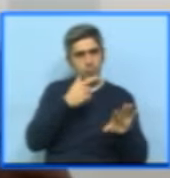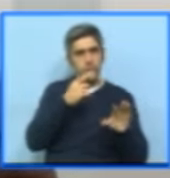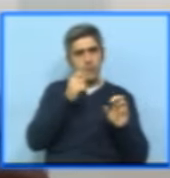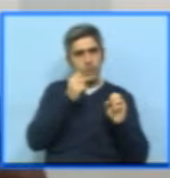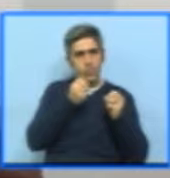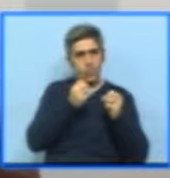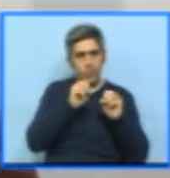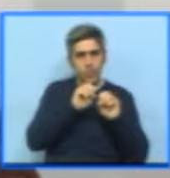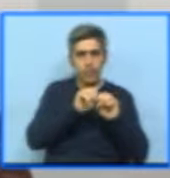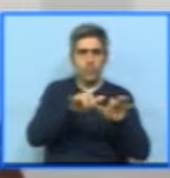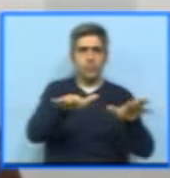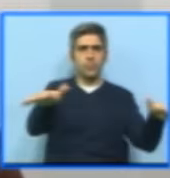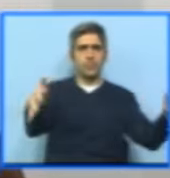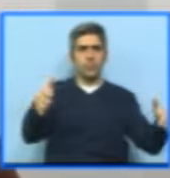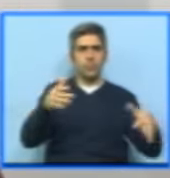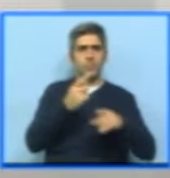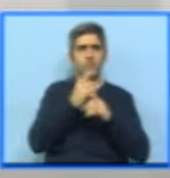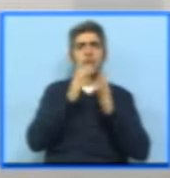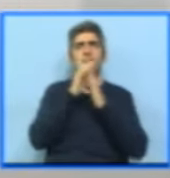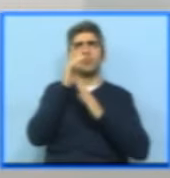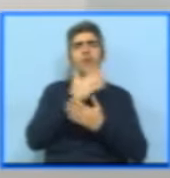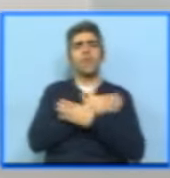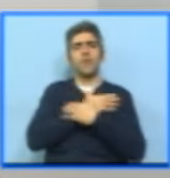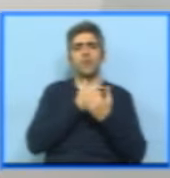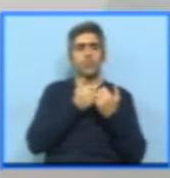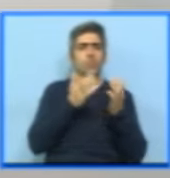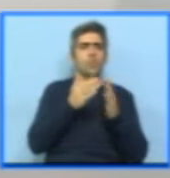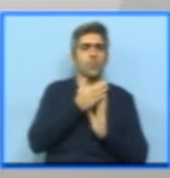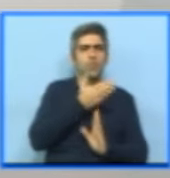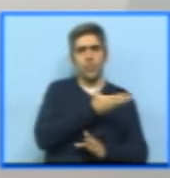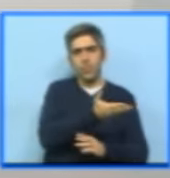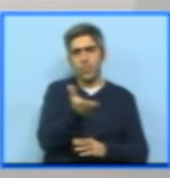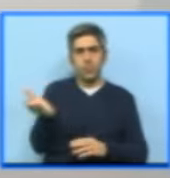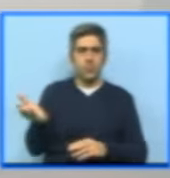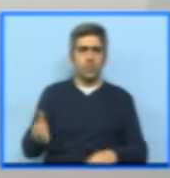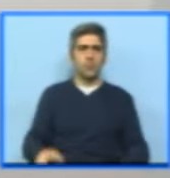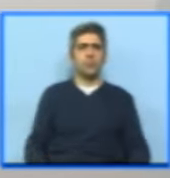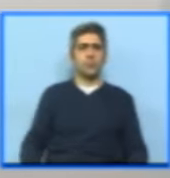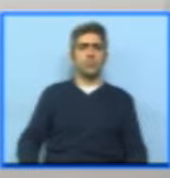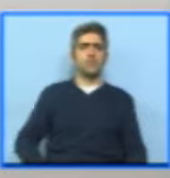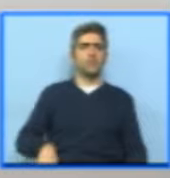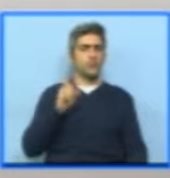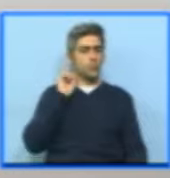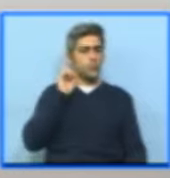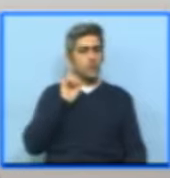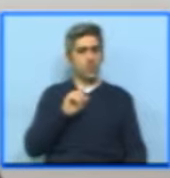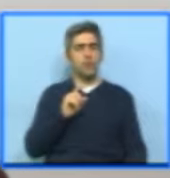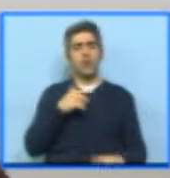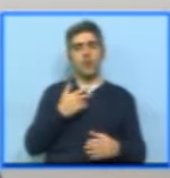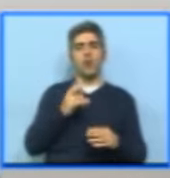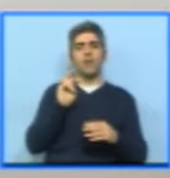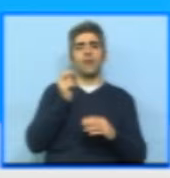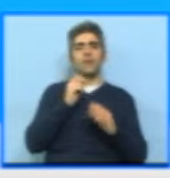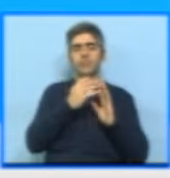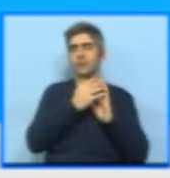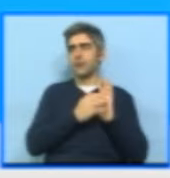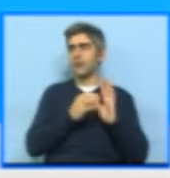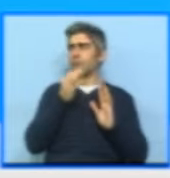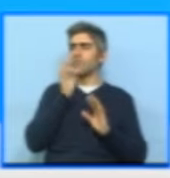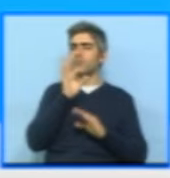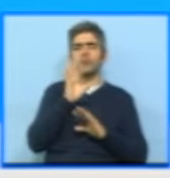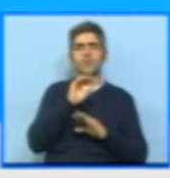nações, porque Deus é amigo de todos, não é? E isso acho que é muito importante. Temos que ir ao terceiro texto. Eu gostava só de dizer